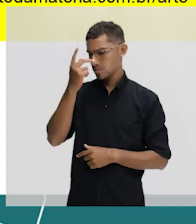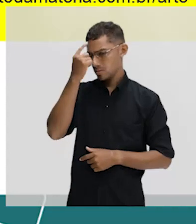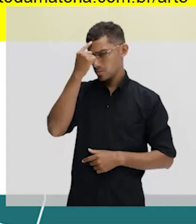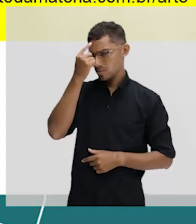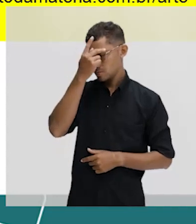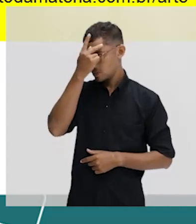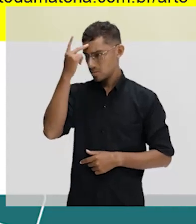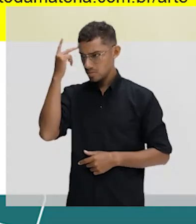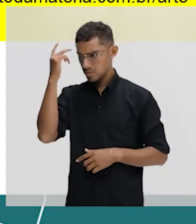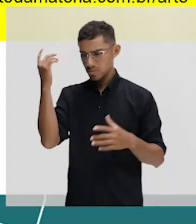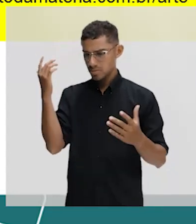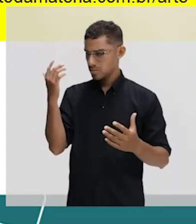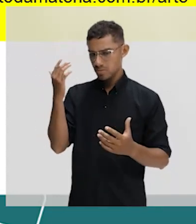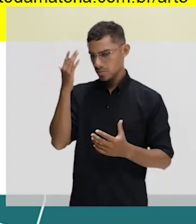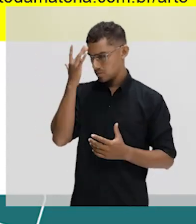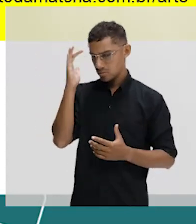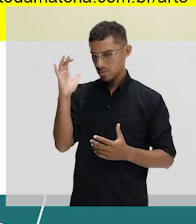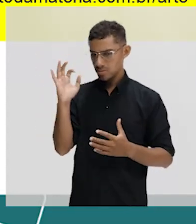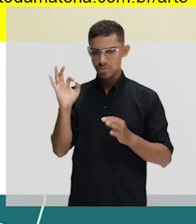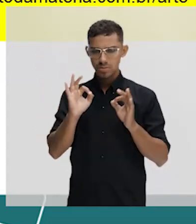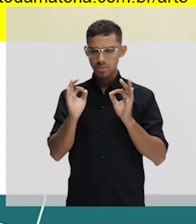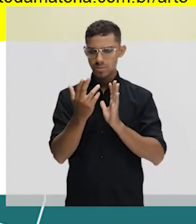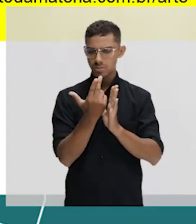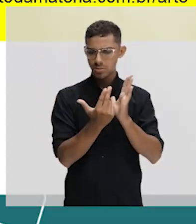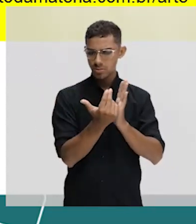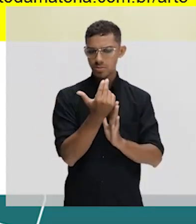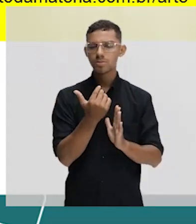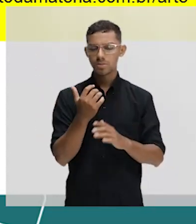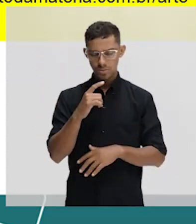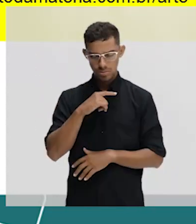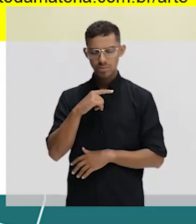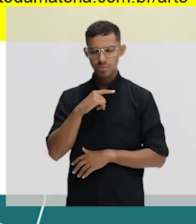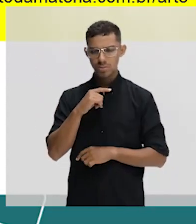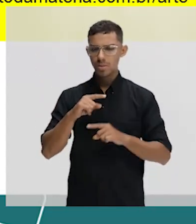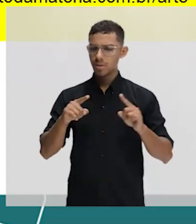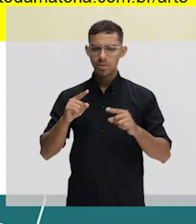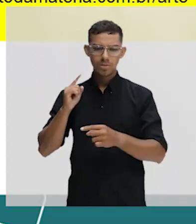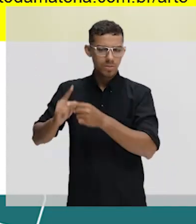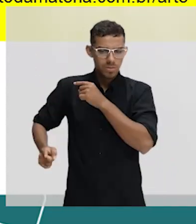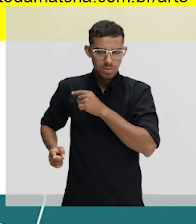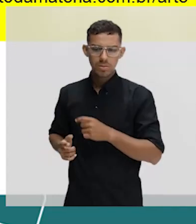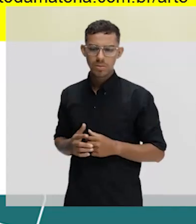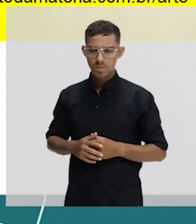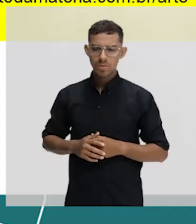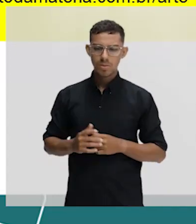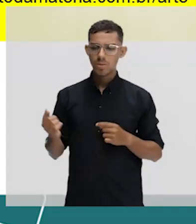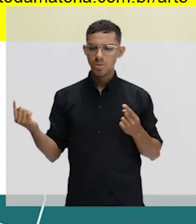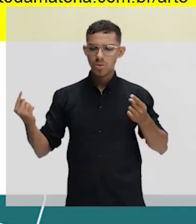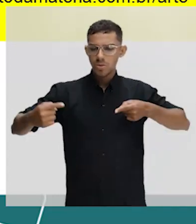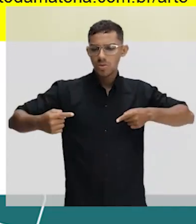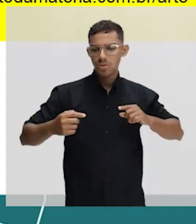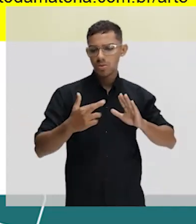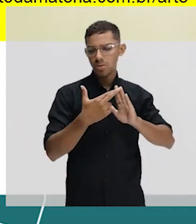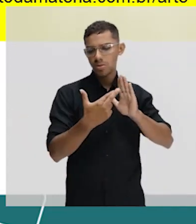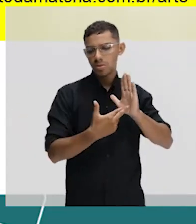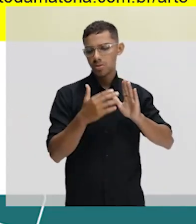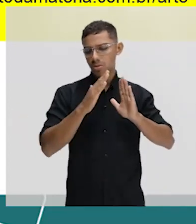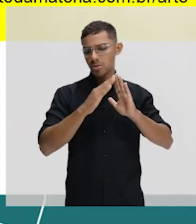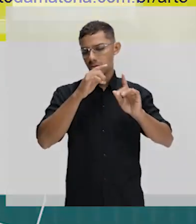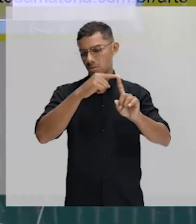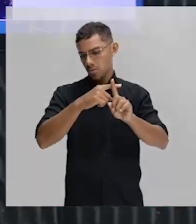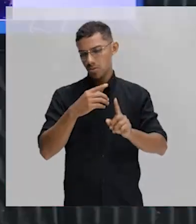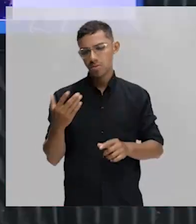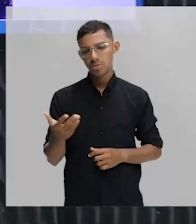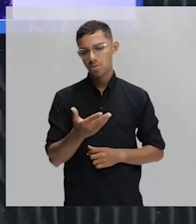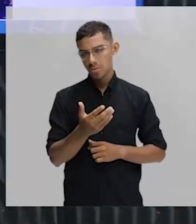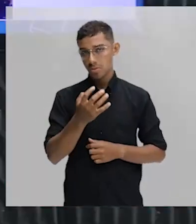ou que soubessem desenhar, pintar de maneira realista? Tinham, mas era proibido, porque era contra as regras da igreja. Então observem que